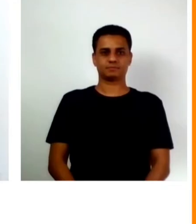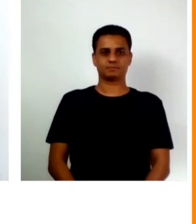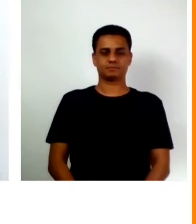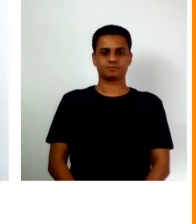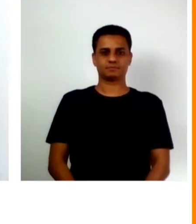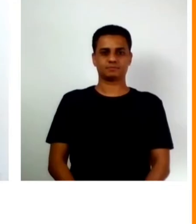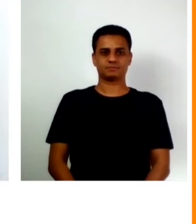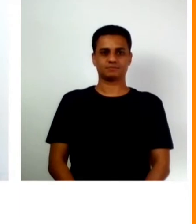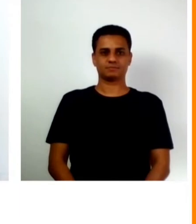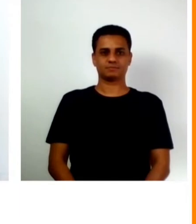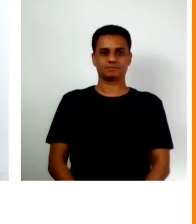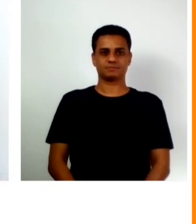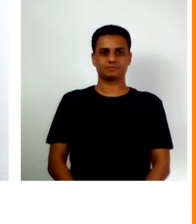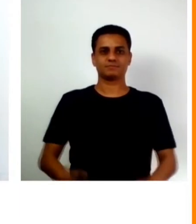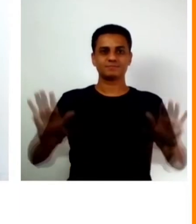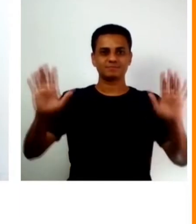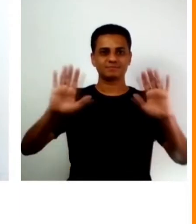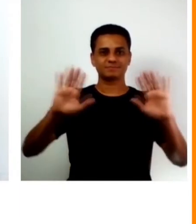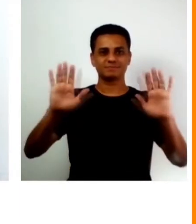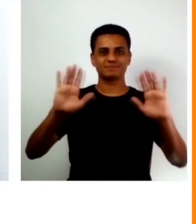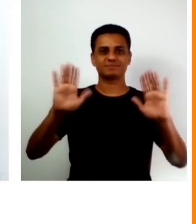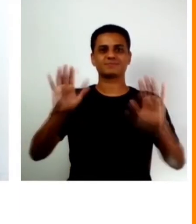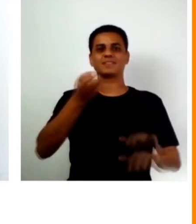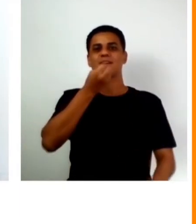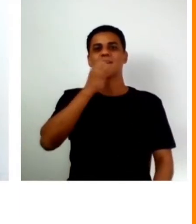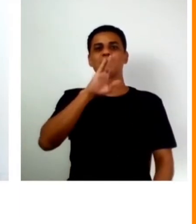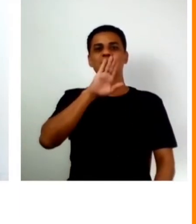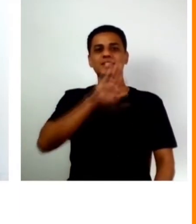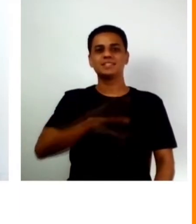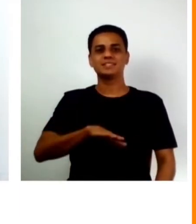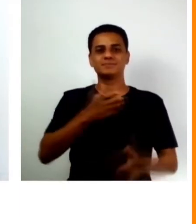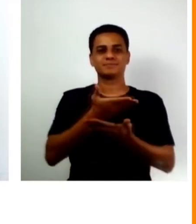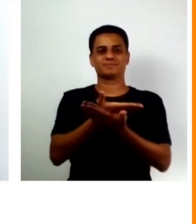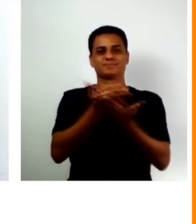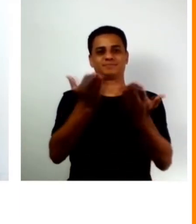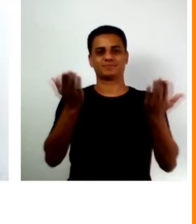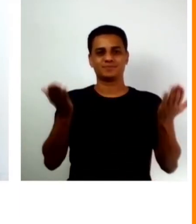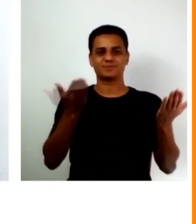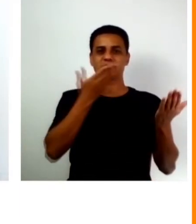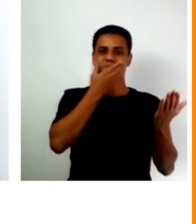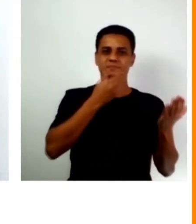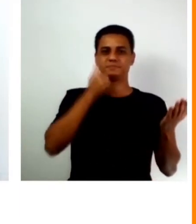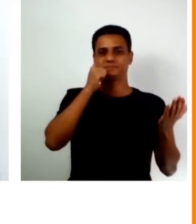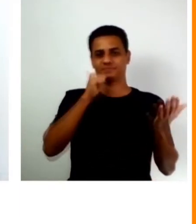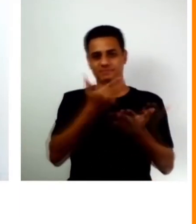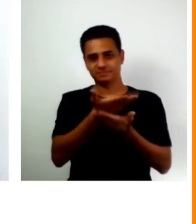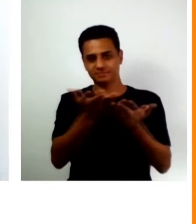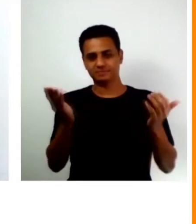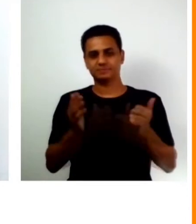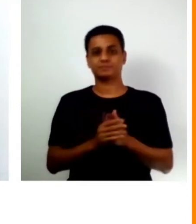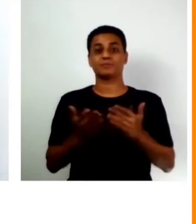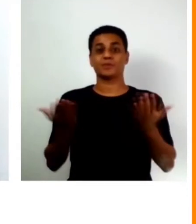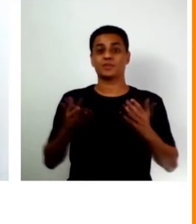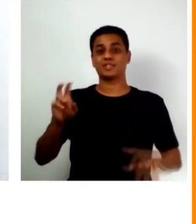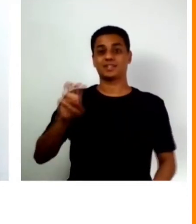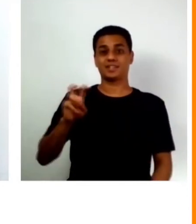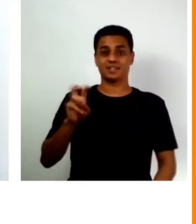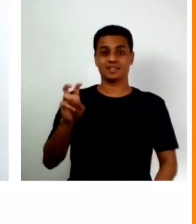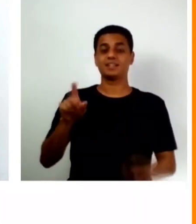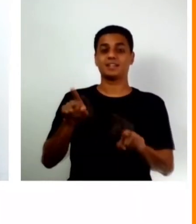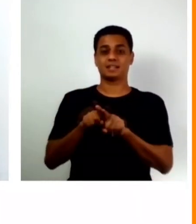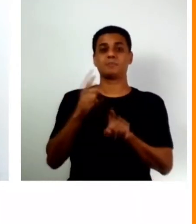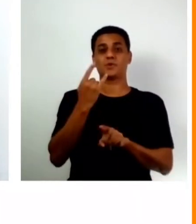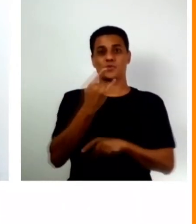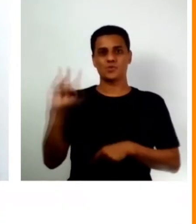Olá, boa tarde a todas e a todos. Hoje chegamos à quinta e última aula do curso Cultura e Desenvolvimento,